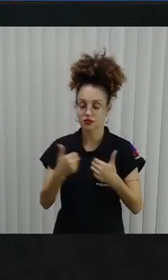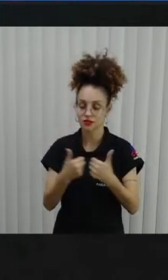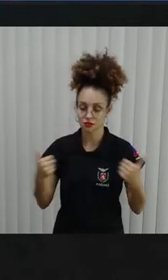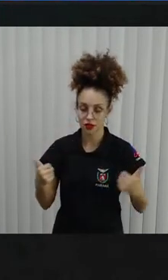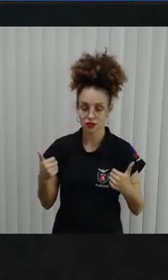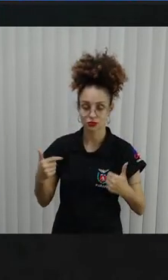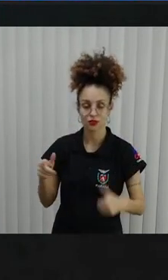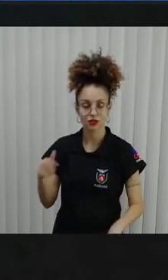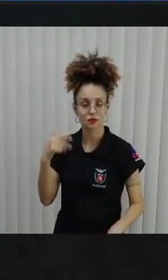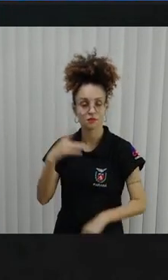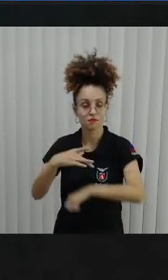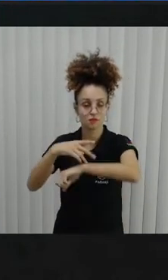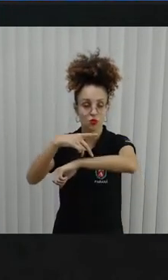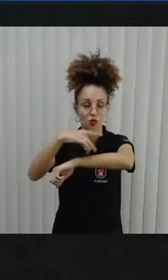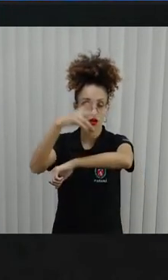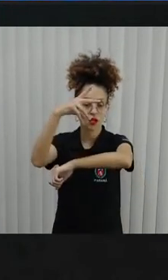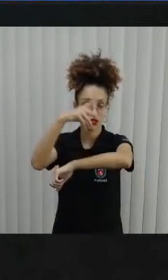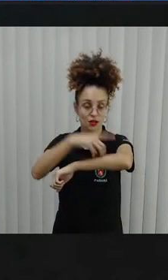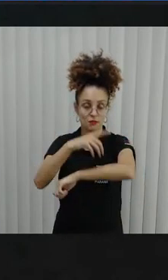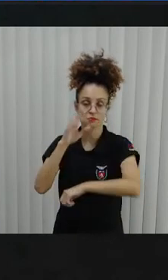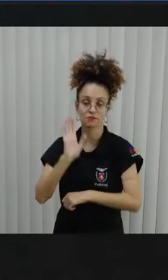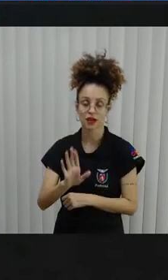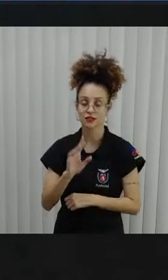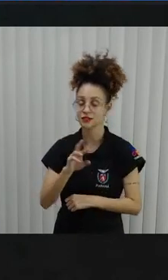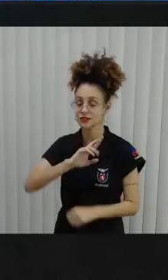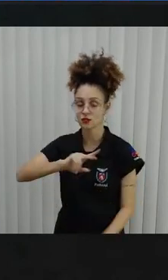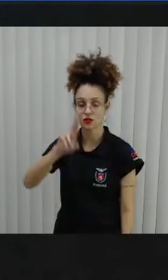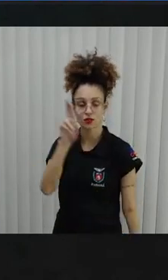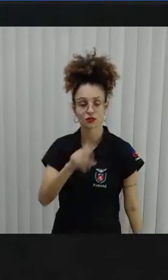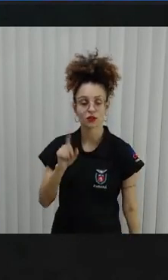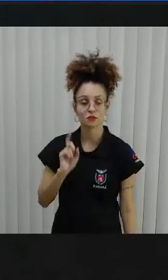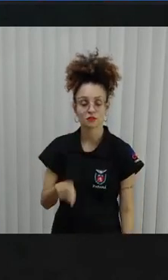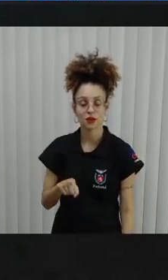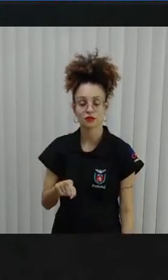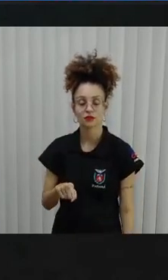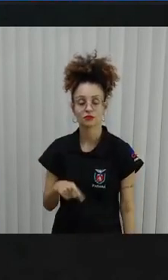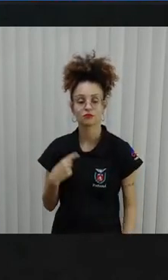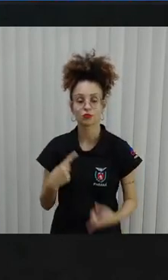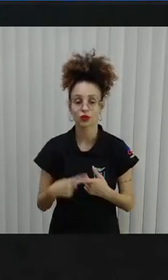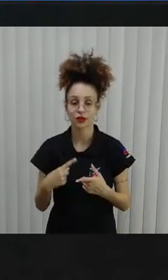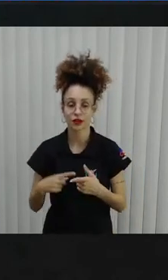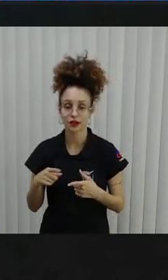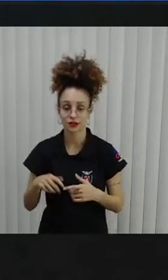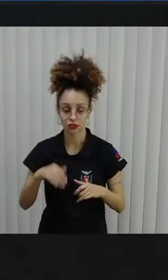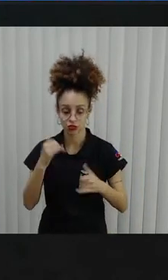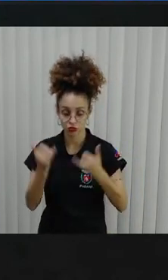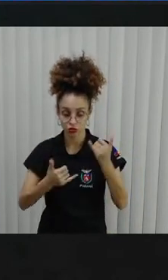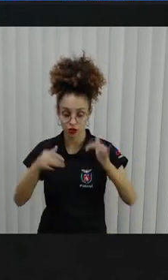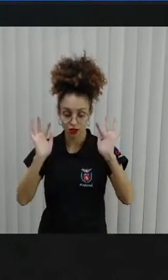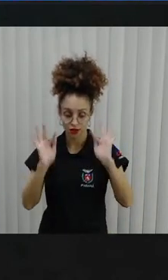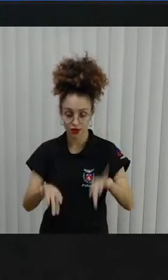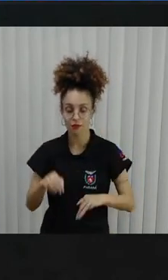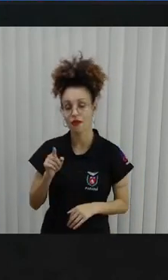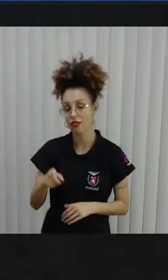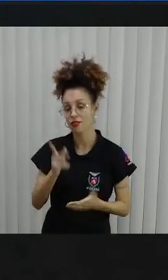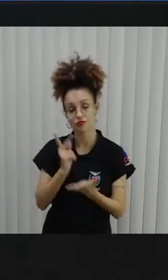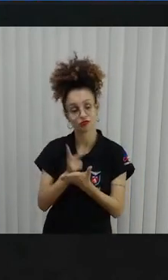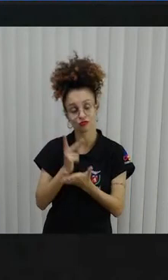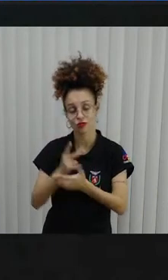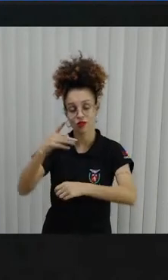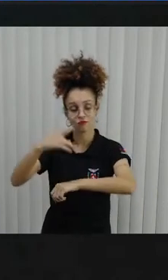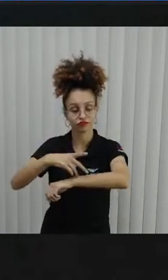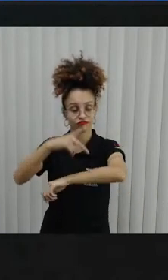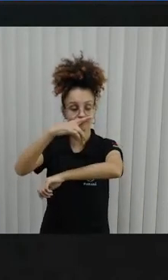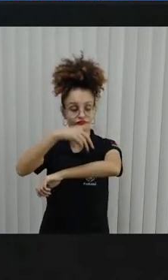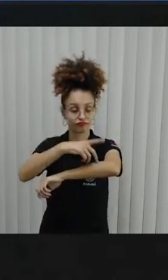Dino pula. Mas eu não vou usar aquele botão quando a tecla espaço for pressionada. Por quê? Porque mesmo que o jogo acabe, o Dino continua pulando. Não é o que eu